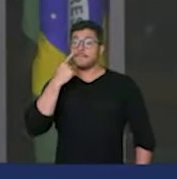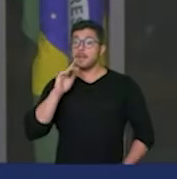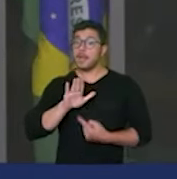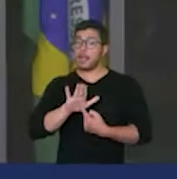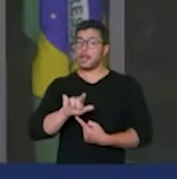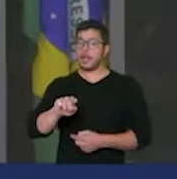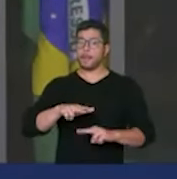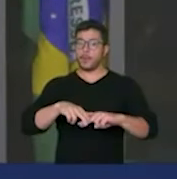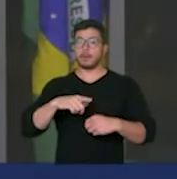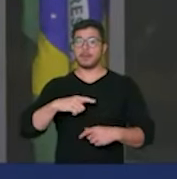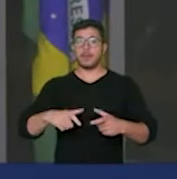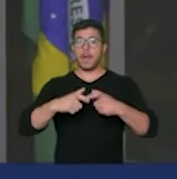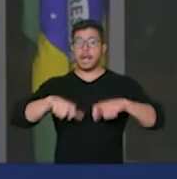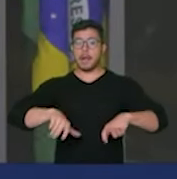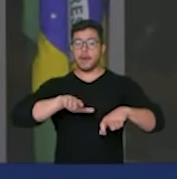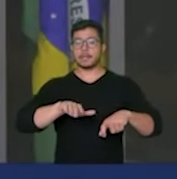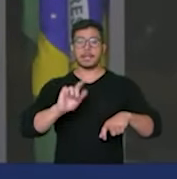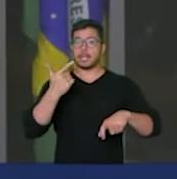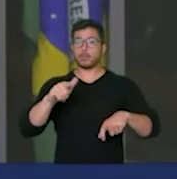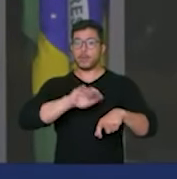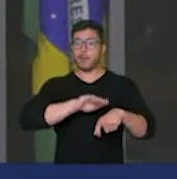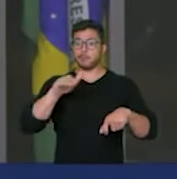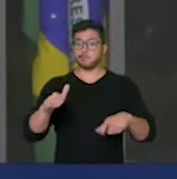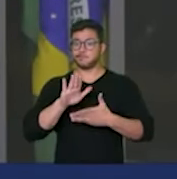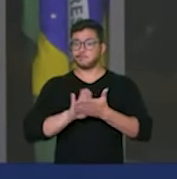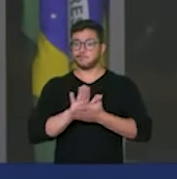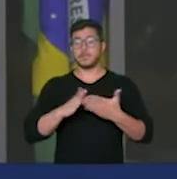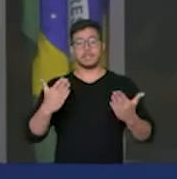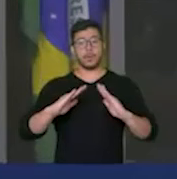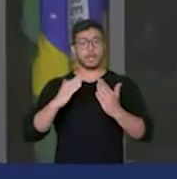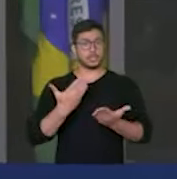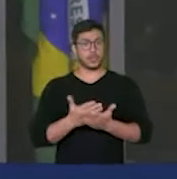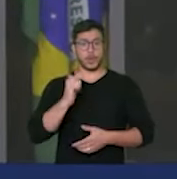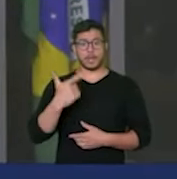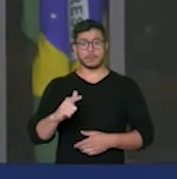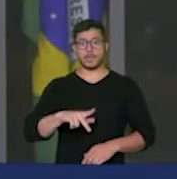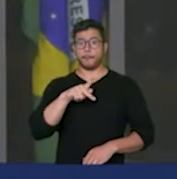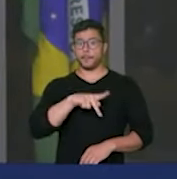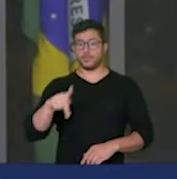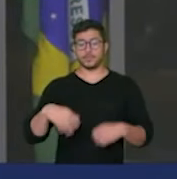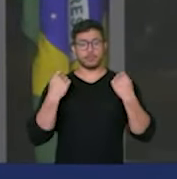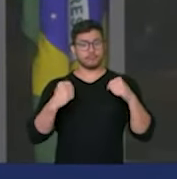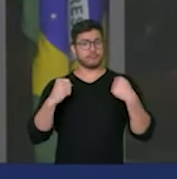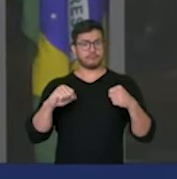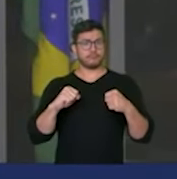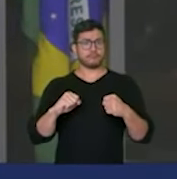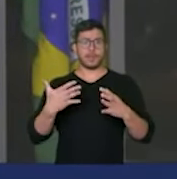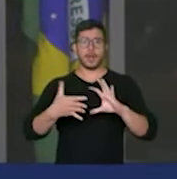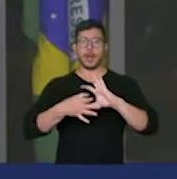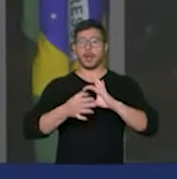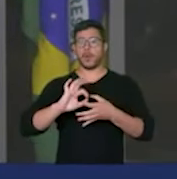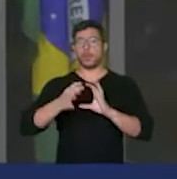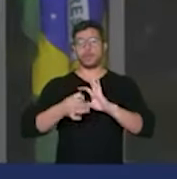uma quadra esportiva tiver daquele jeito, e enquanto um colégio não tiver um professor de educação física, a Olimpíada